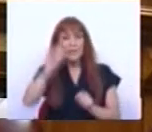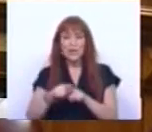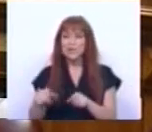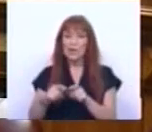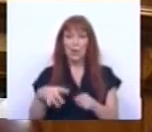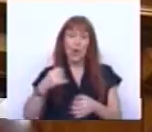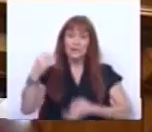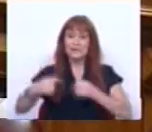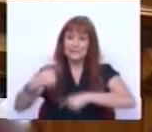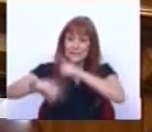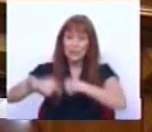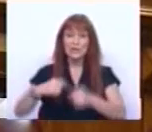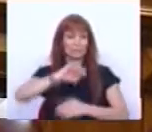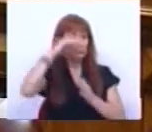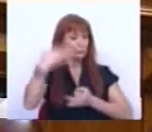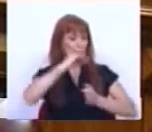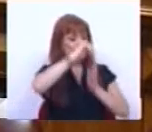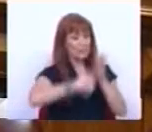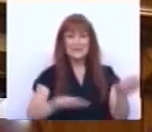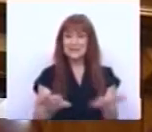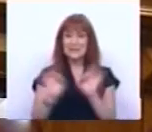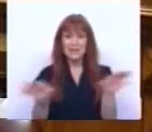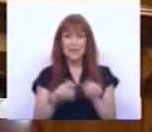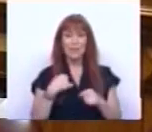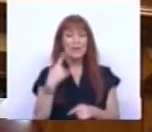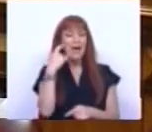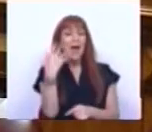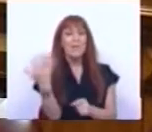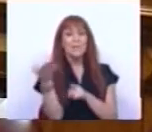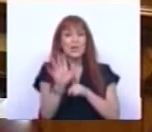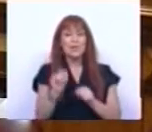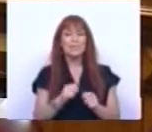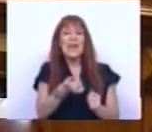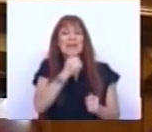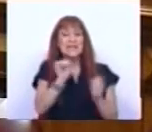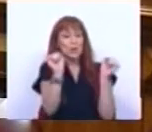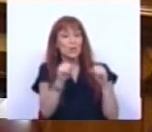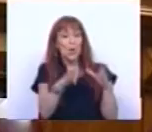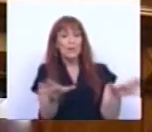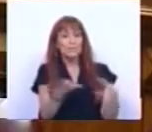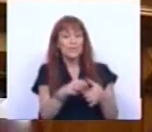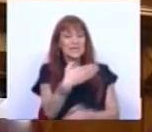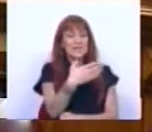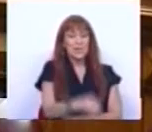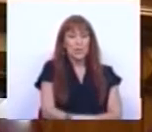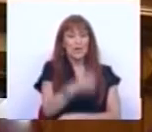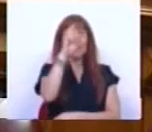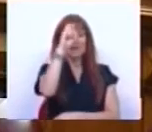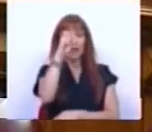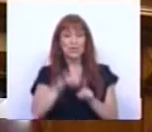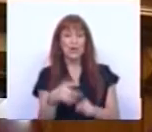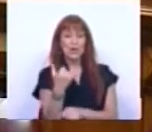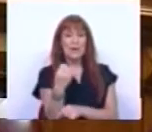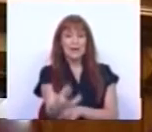pela jurisprudência do Tribunal Constitucional, tal como se pode constatar, por exemplo, no Acórdão 793